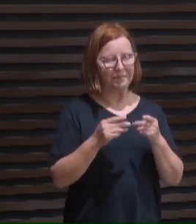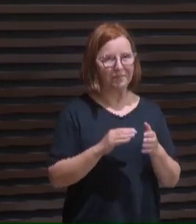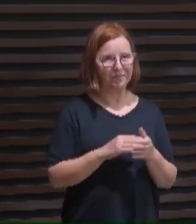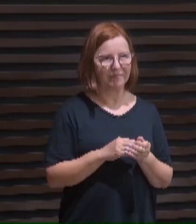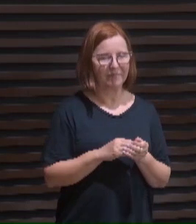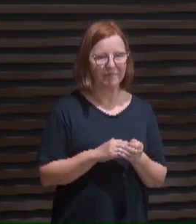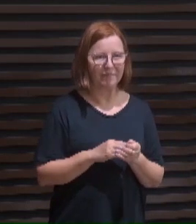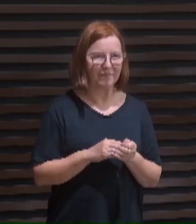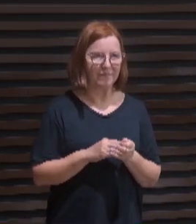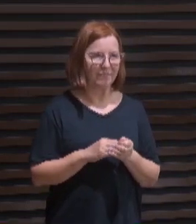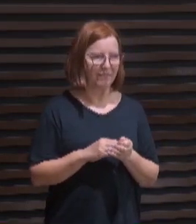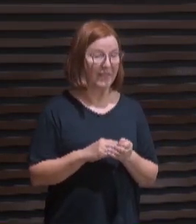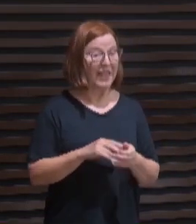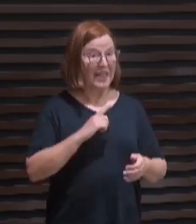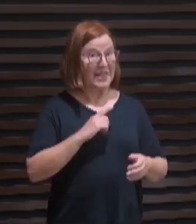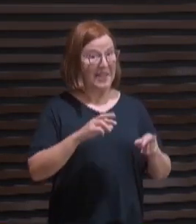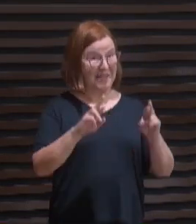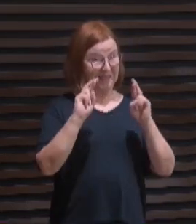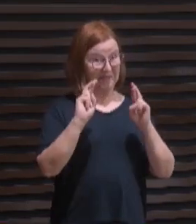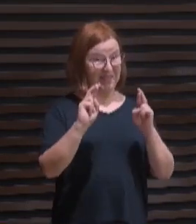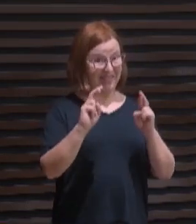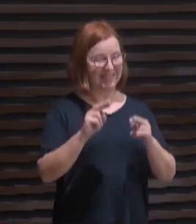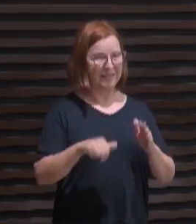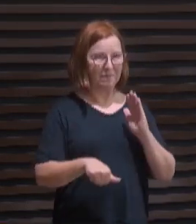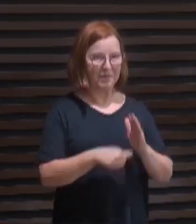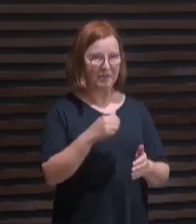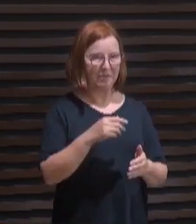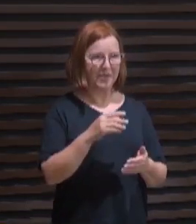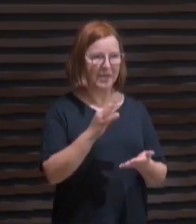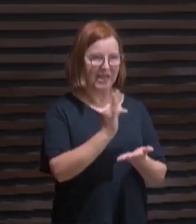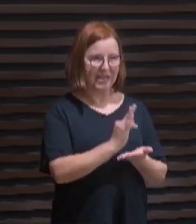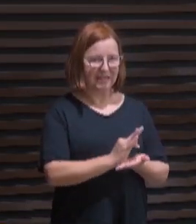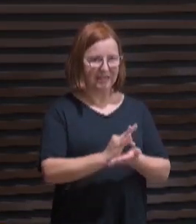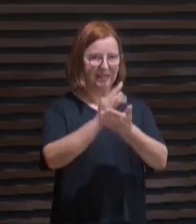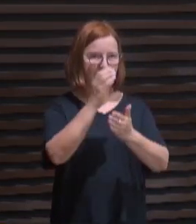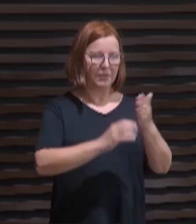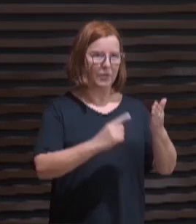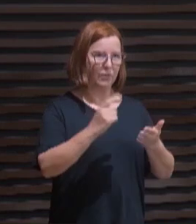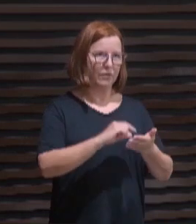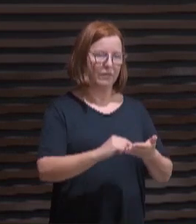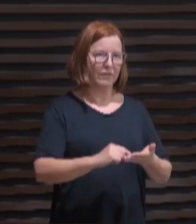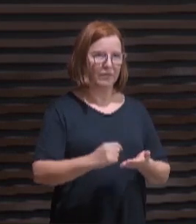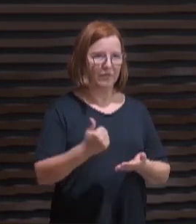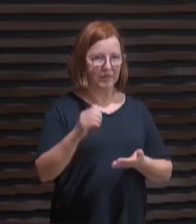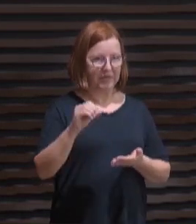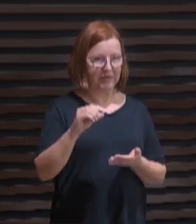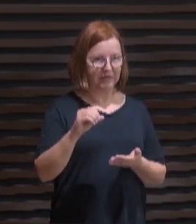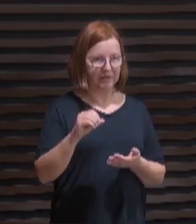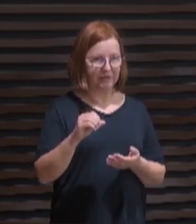saída para ele, para mim. 1 Tessalonicenses 1, 10 diz, e para guardardes do